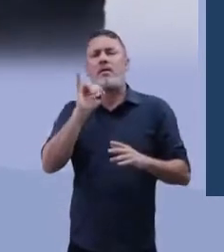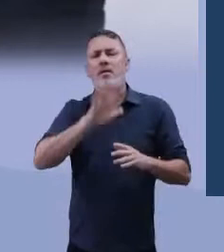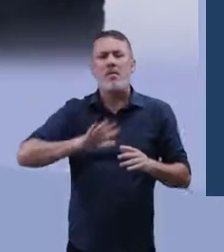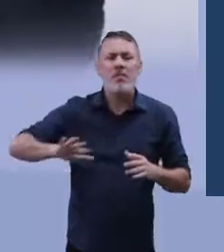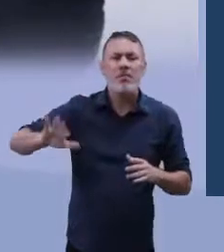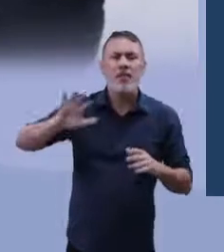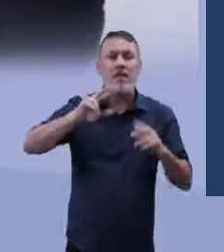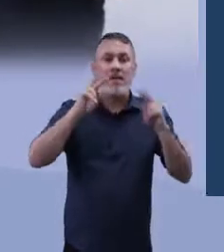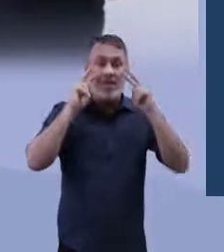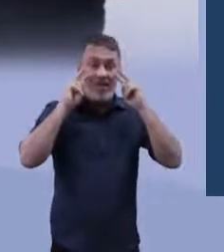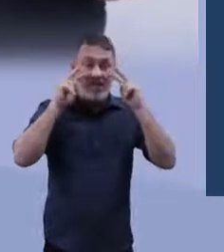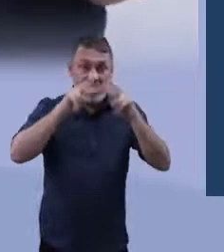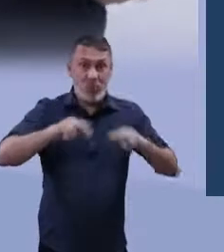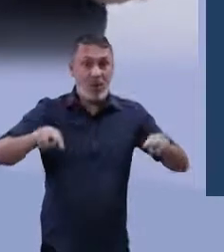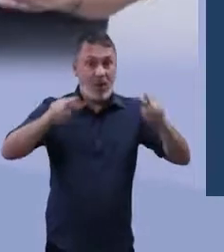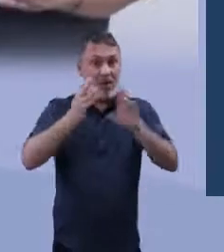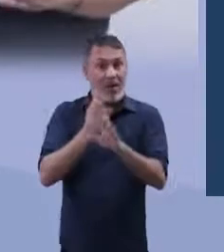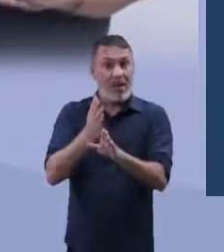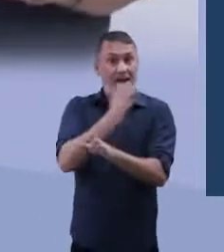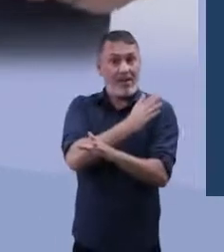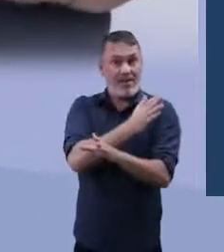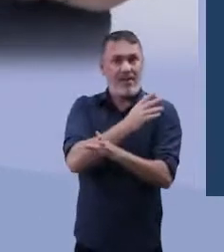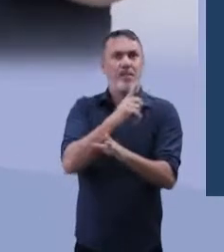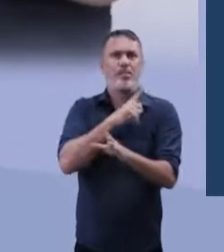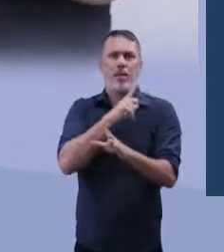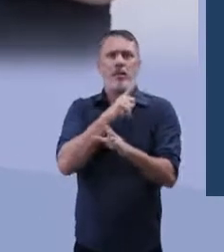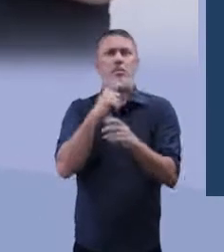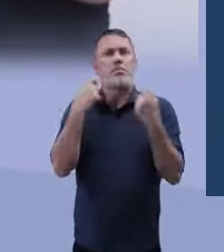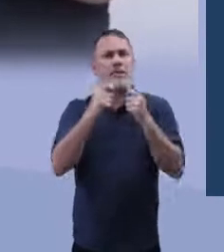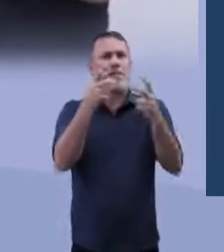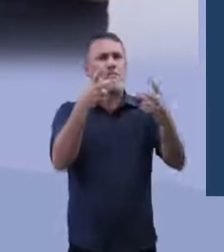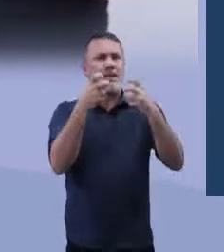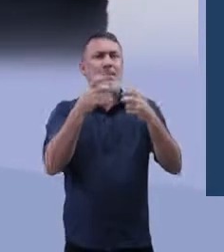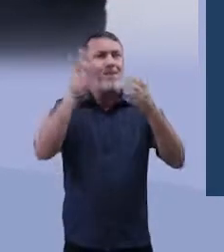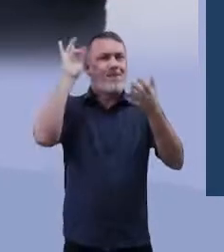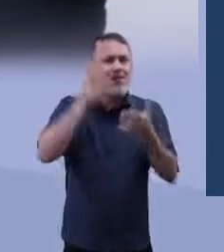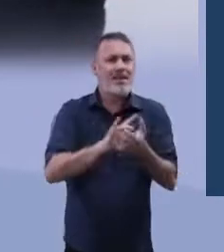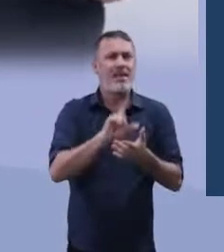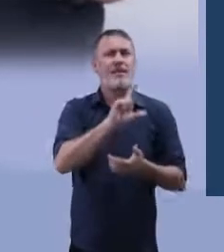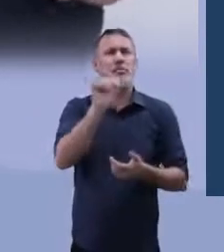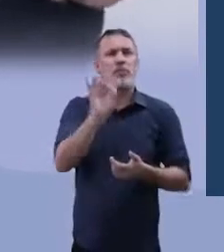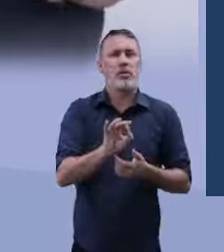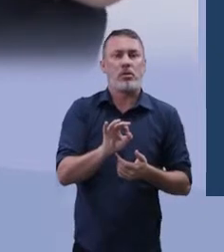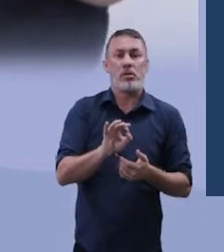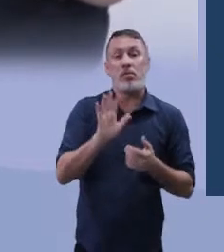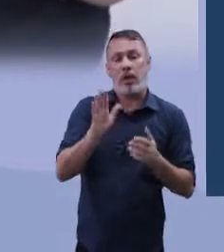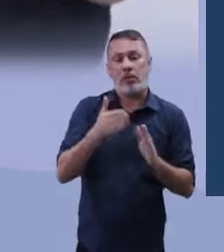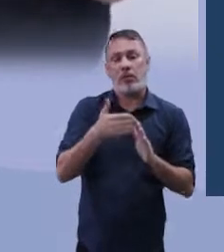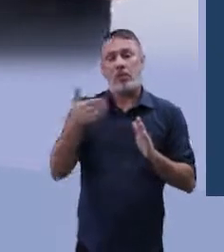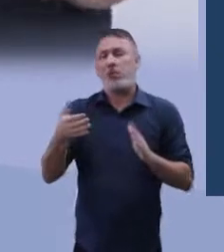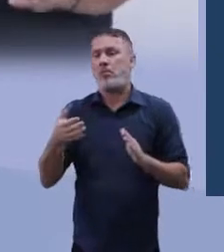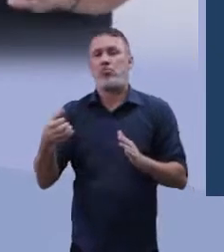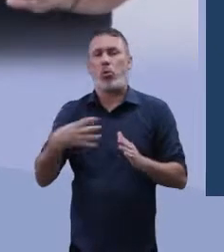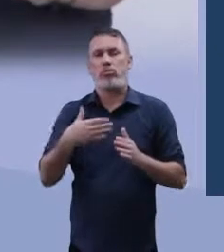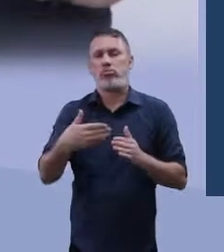ele não terá mais compromisso com a realidade. A obra não chega à abstração, como eu disse, mas